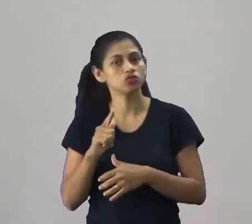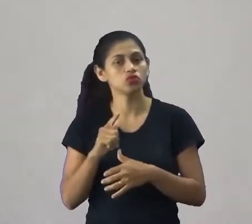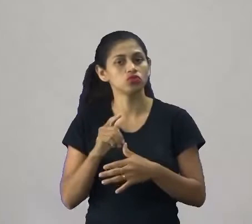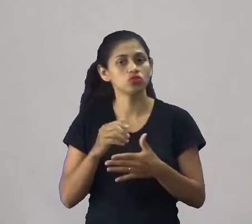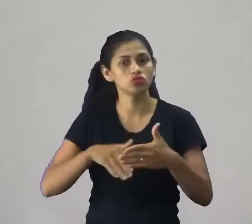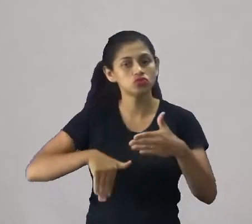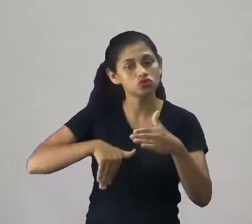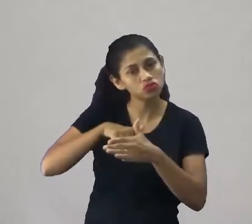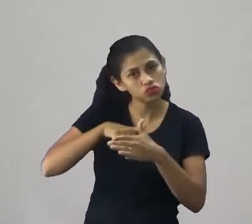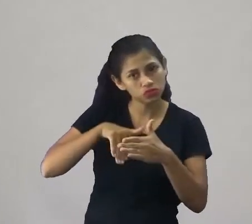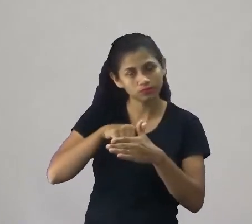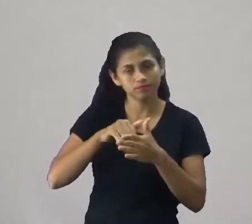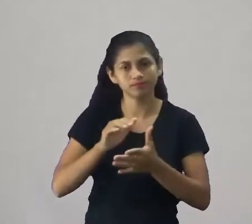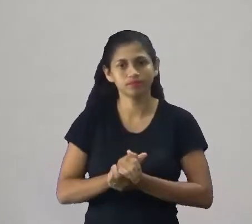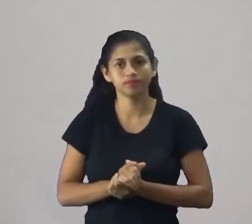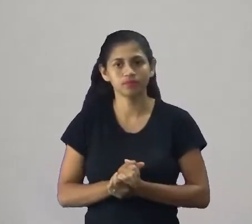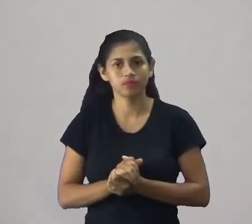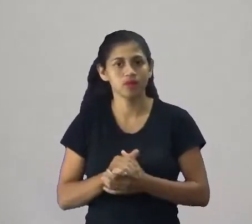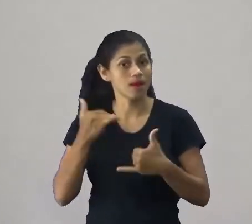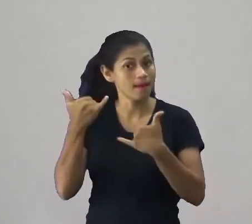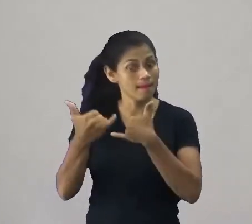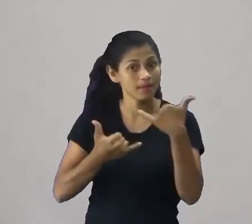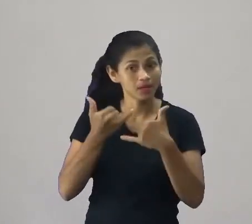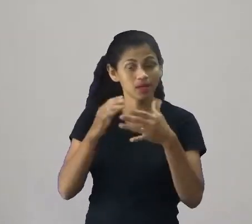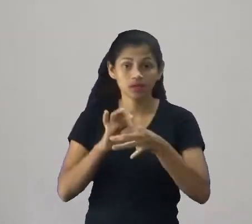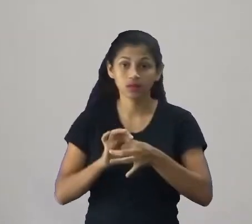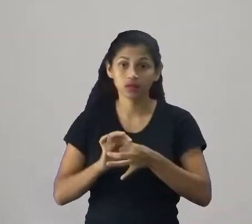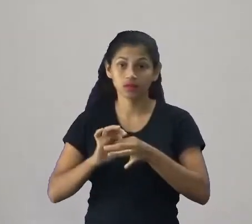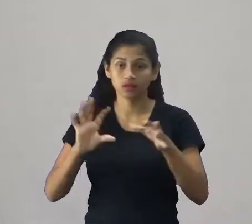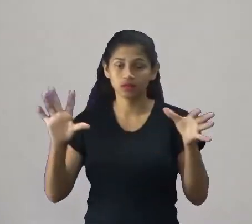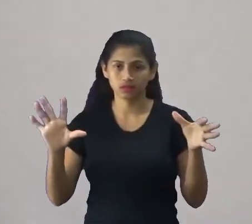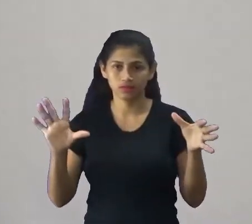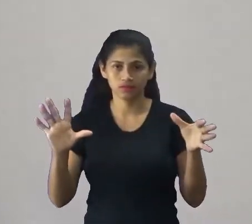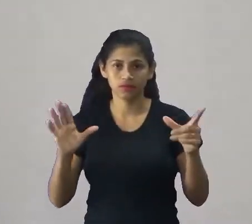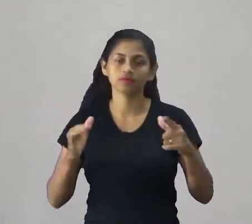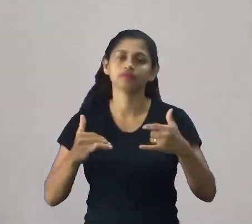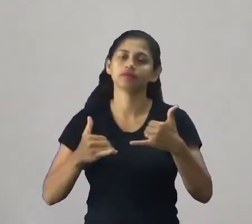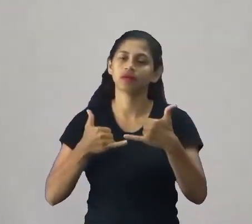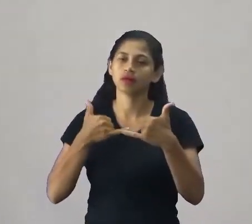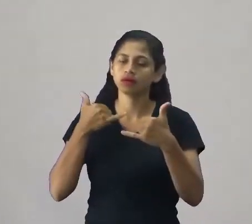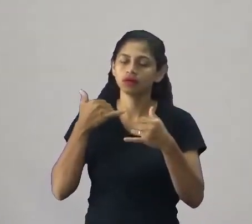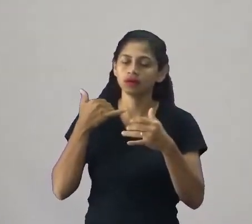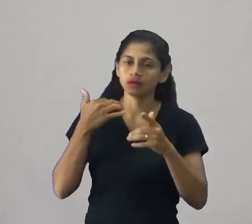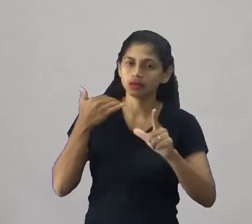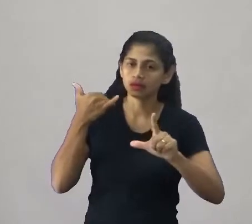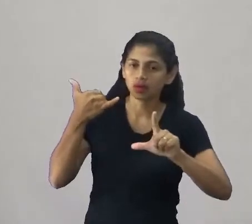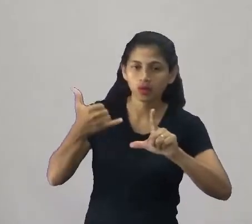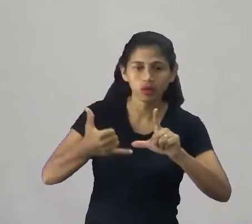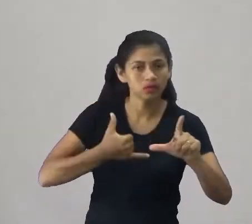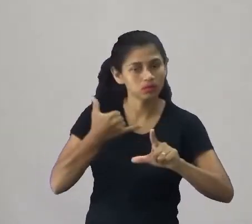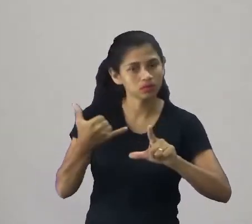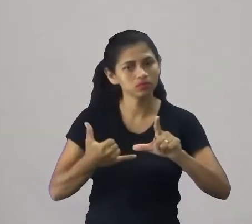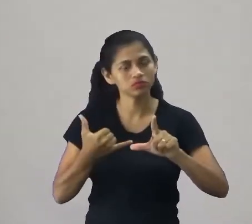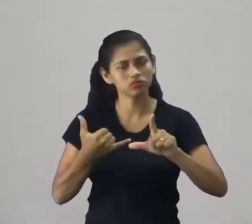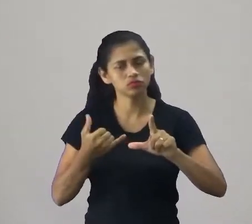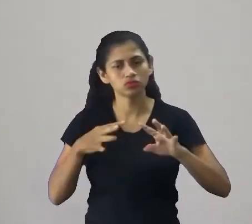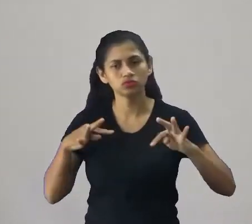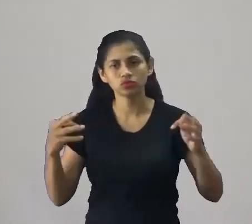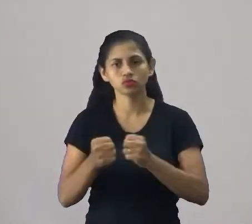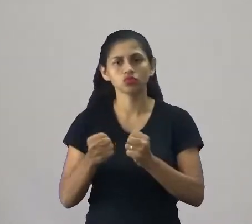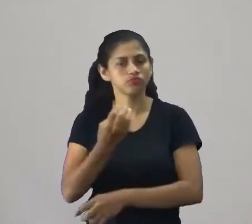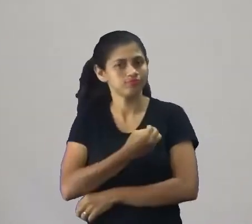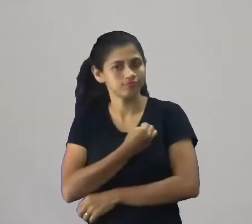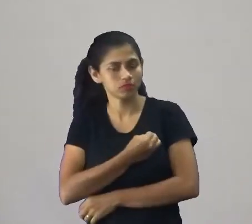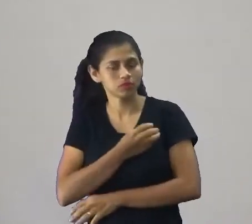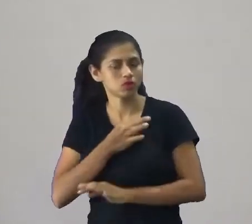brincadeira como um instrumento de ludicidade, é uma dinâmica livre, em que todos estão envolvidos, em que todos estão participando, que todos